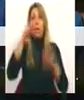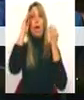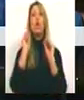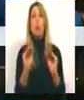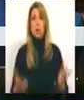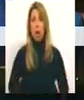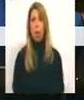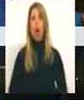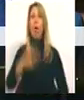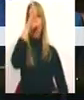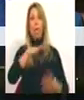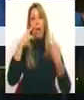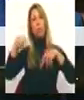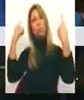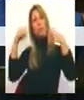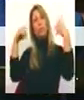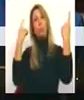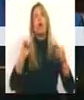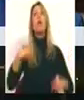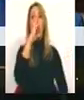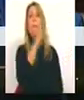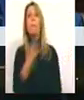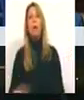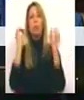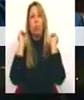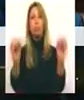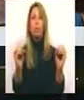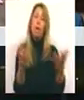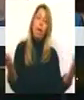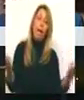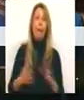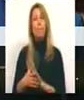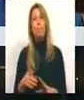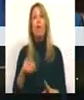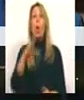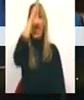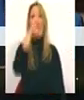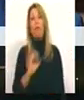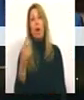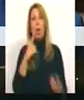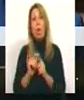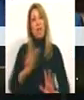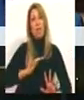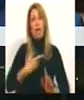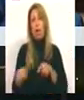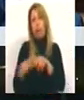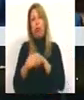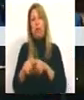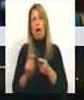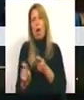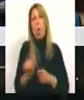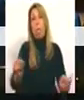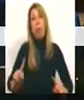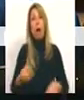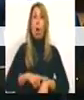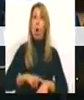Governo anuncia e depois não há concretização. Bom, é um caloteiro político. O Governo é um caloteiro político que não paga a tempo e horas e diz aquilo